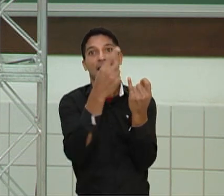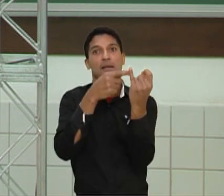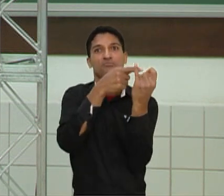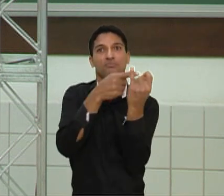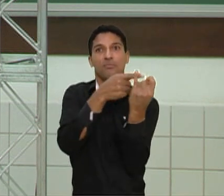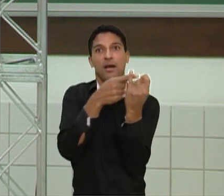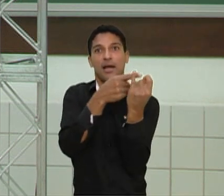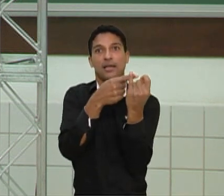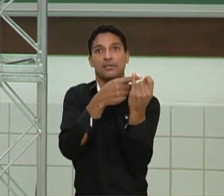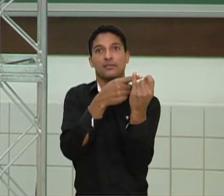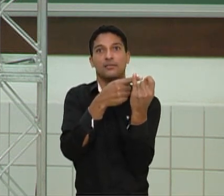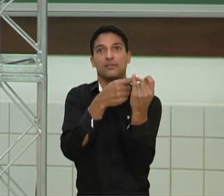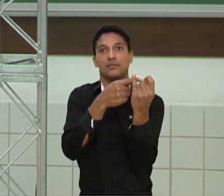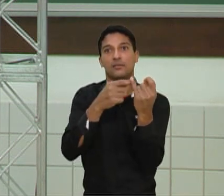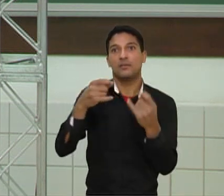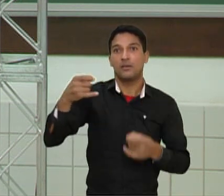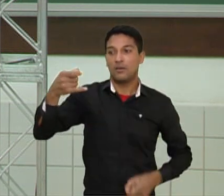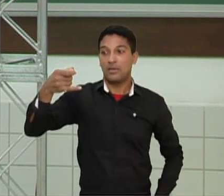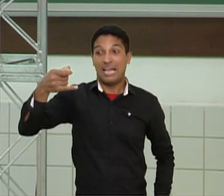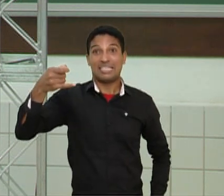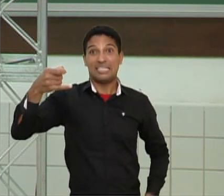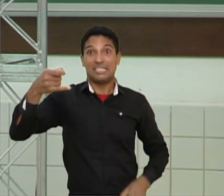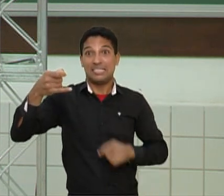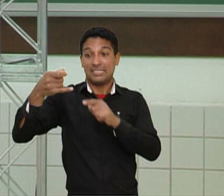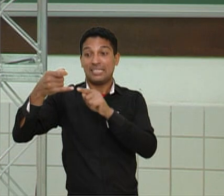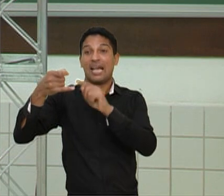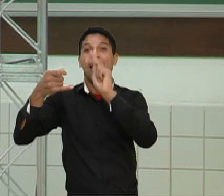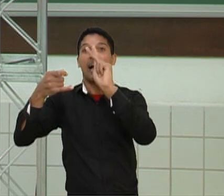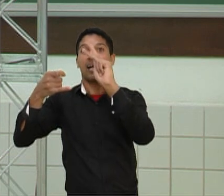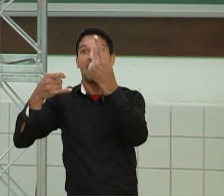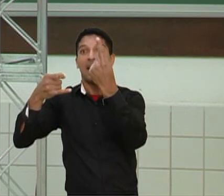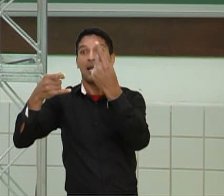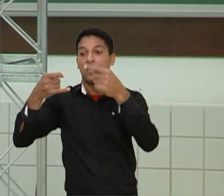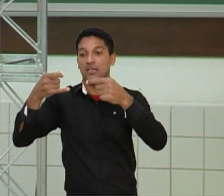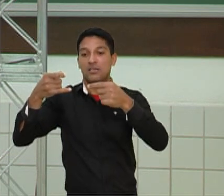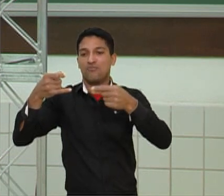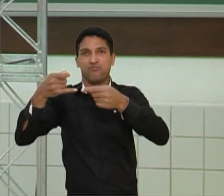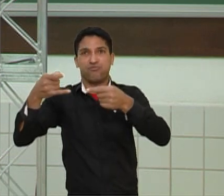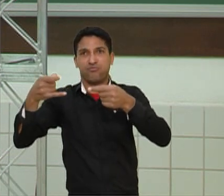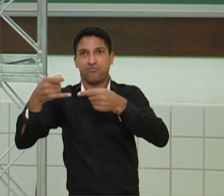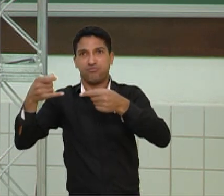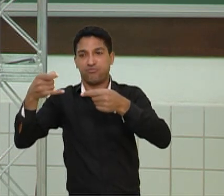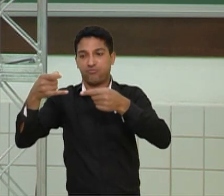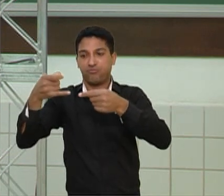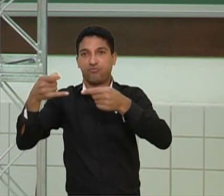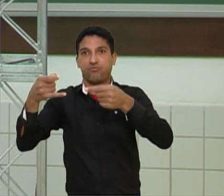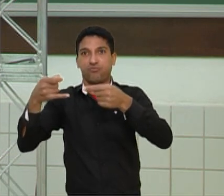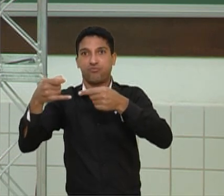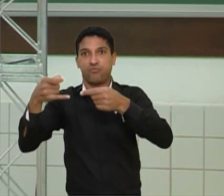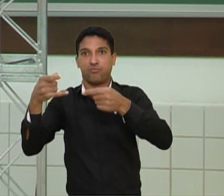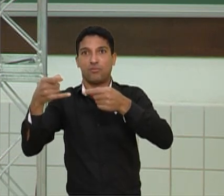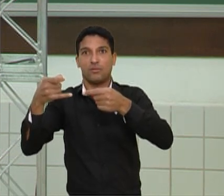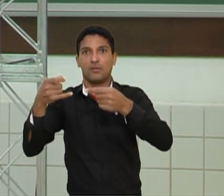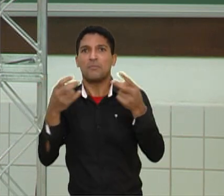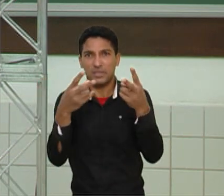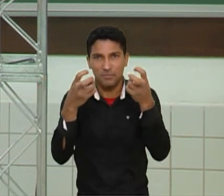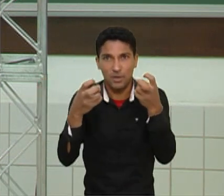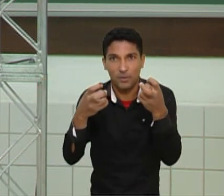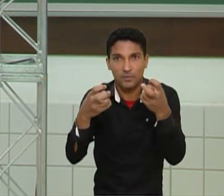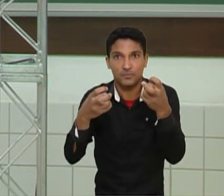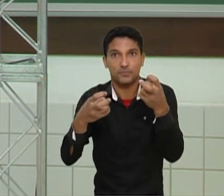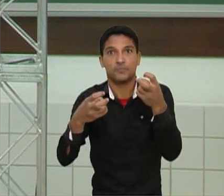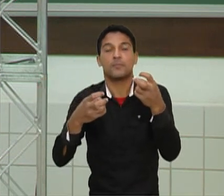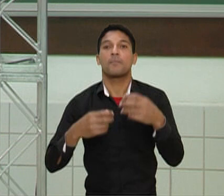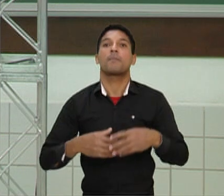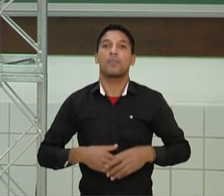Então, os íons já estão lá. Quando eu falo para vocês de ionização, eu estou falando de algo que ainda não existe. Algo que está